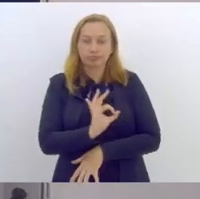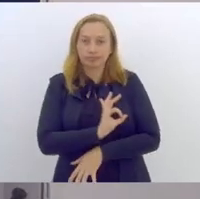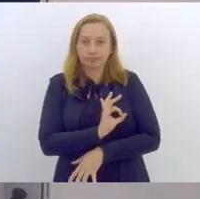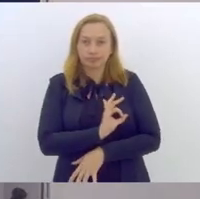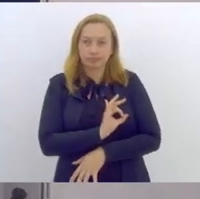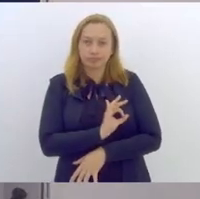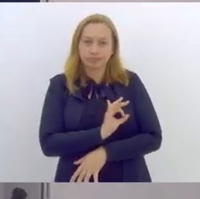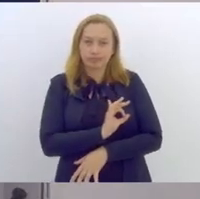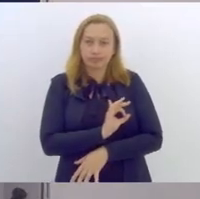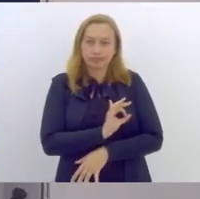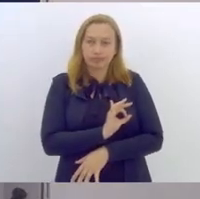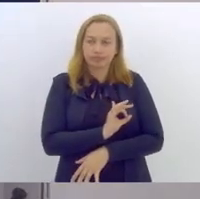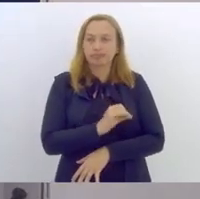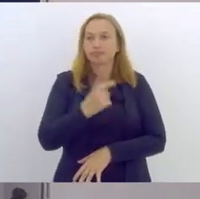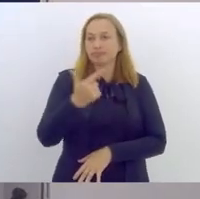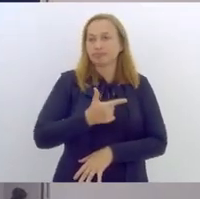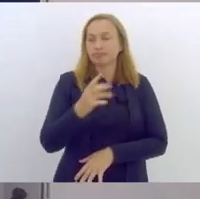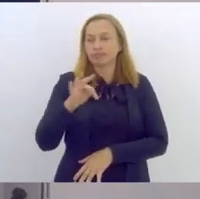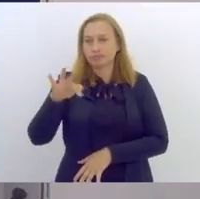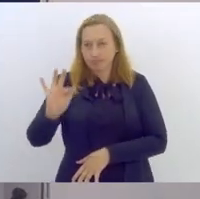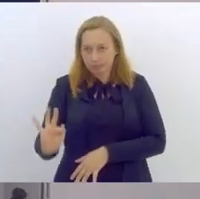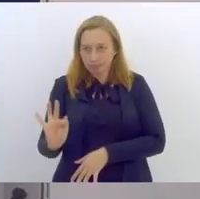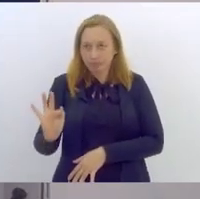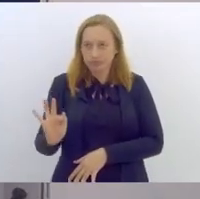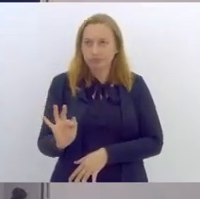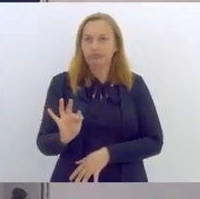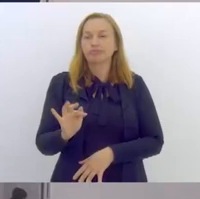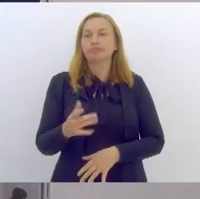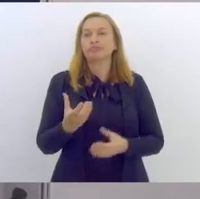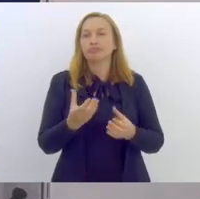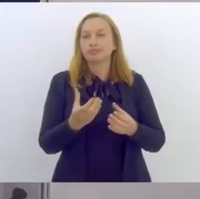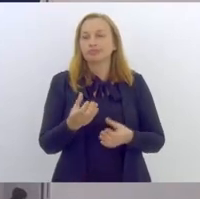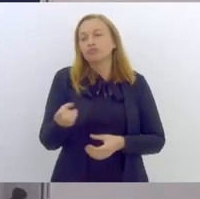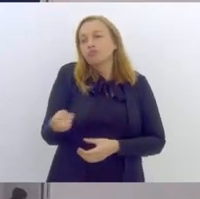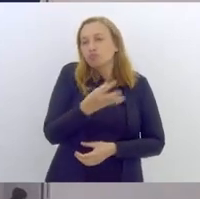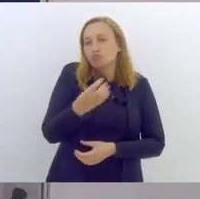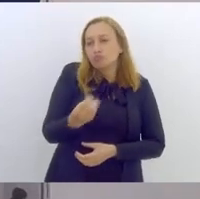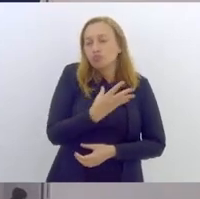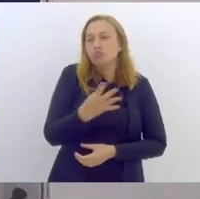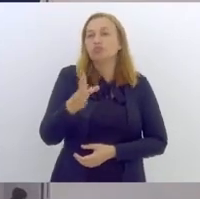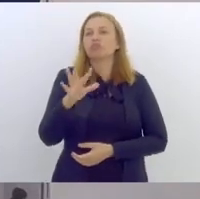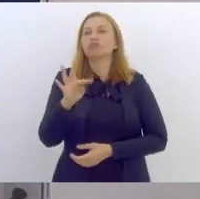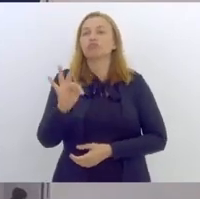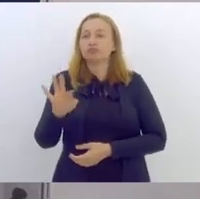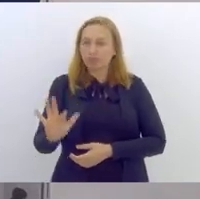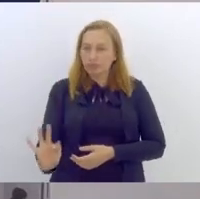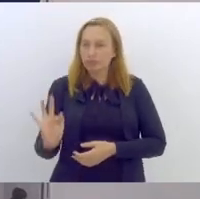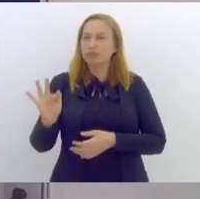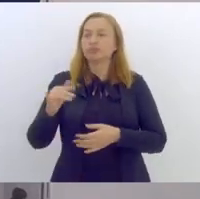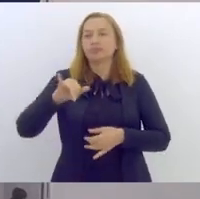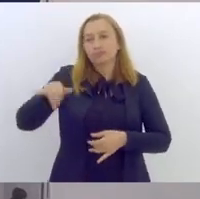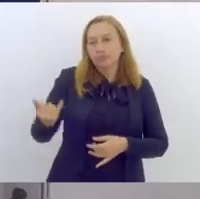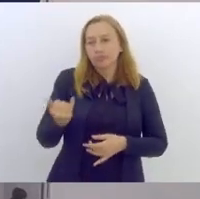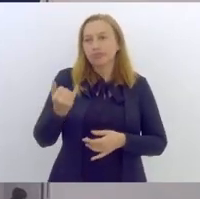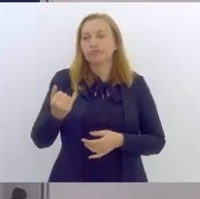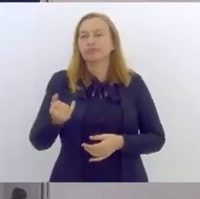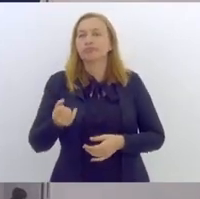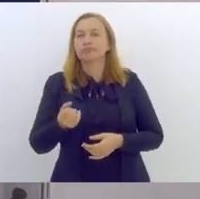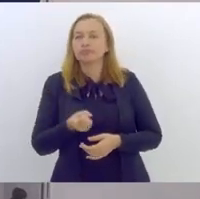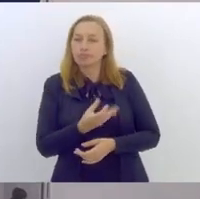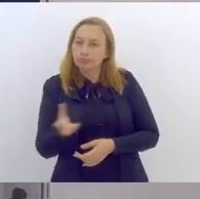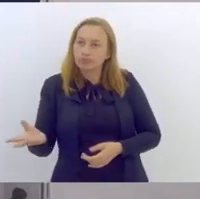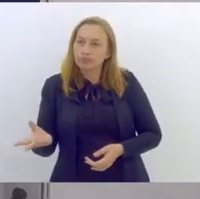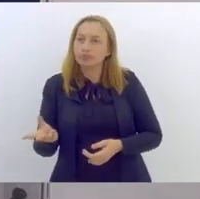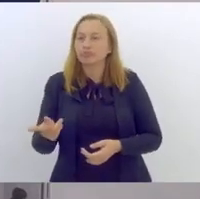para além do segundo TAF realizar novos e aproveitando esse quantitativo mesmo que seja ao longo do tempo